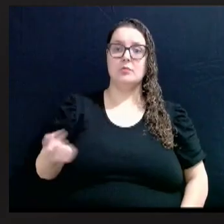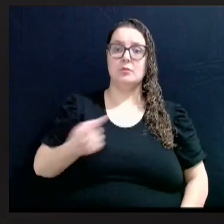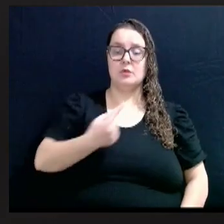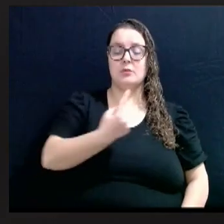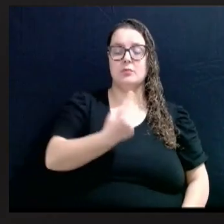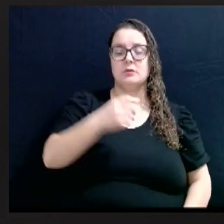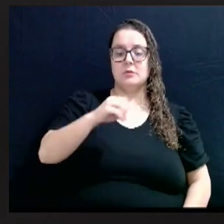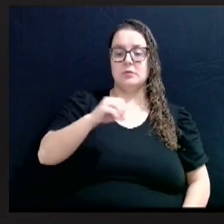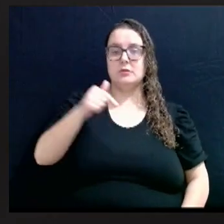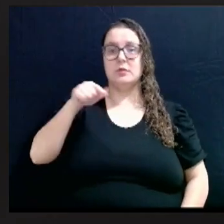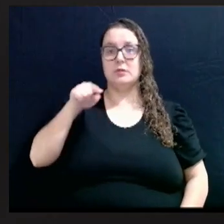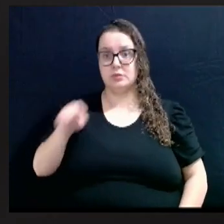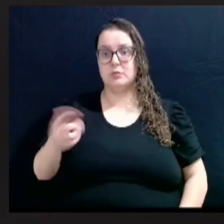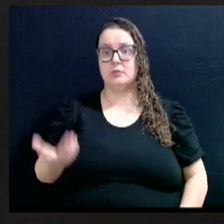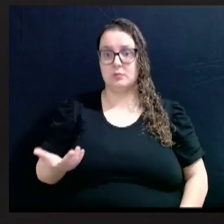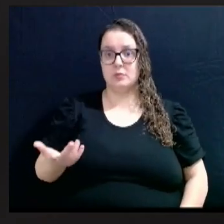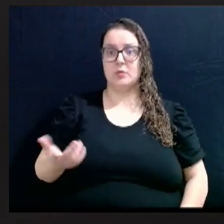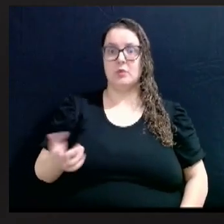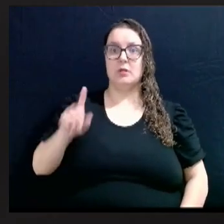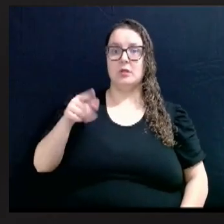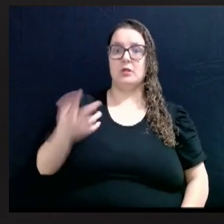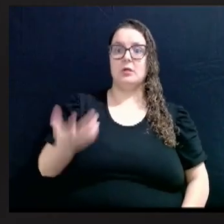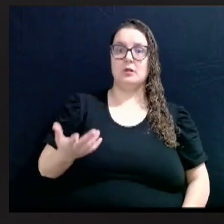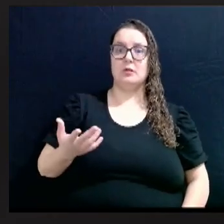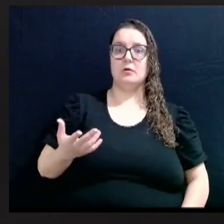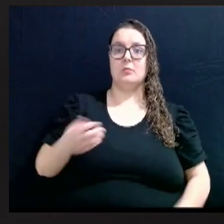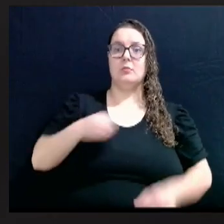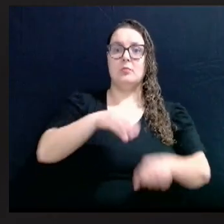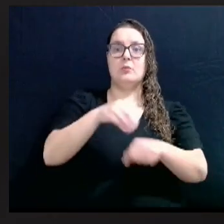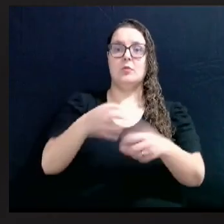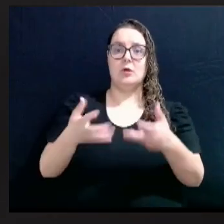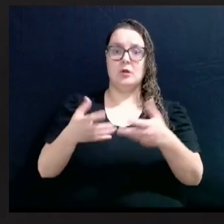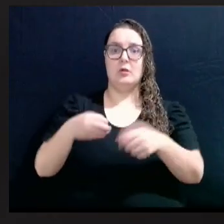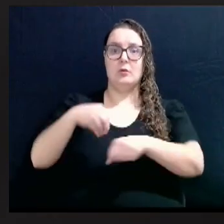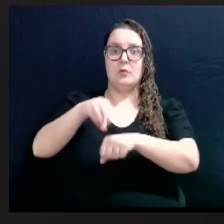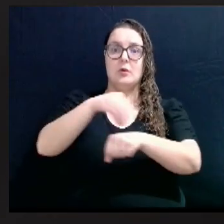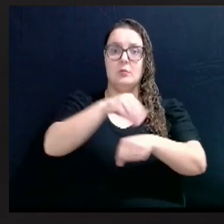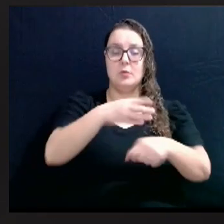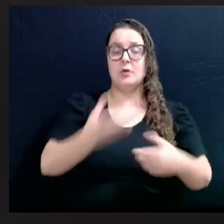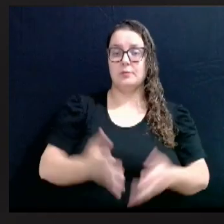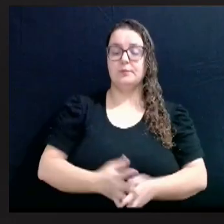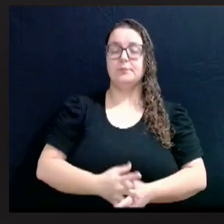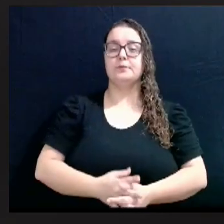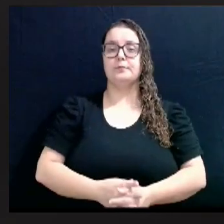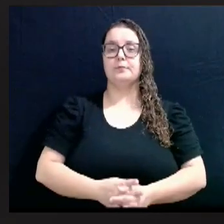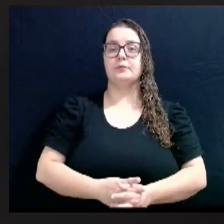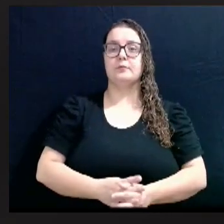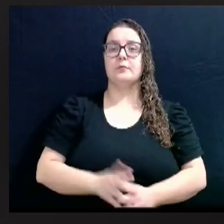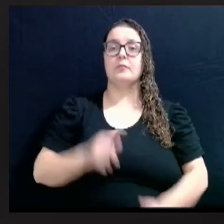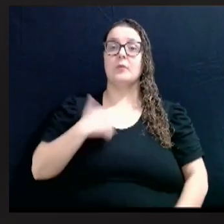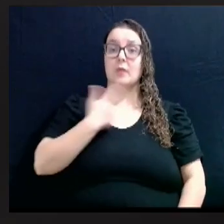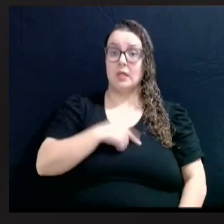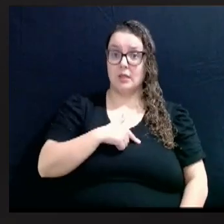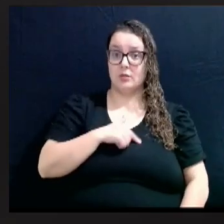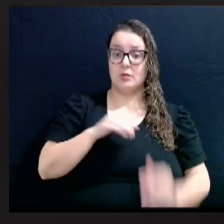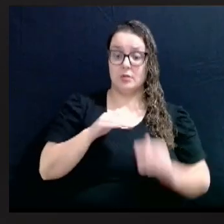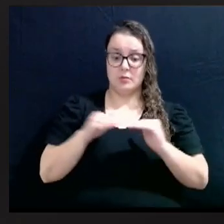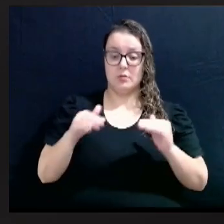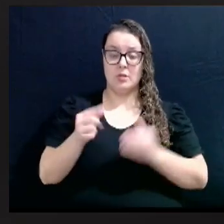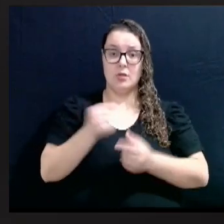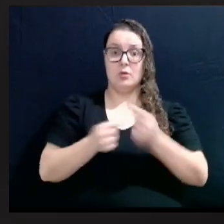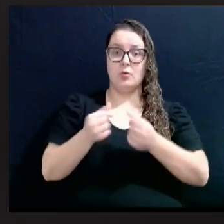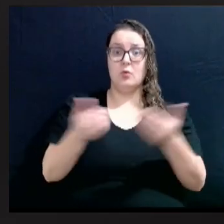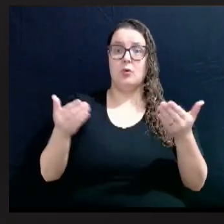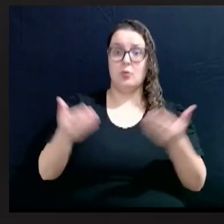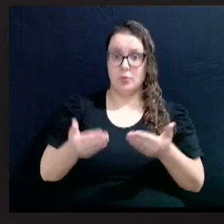que entra umas das dicas que eu gostaria de passar. Na nossa estabilidade econômica hoje,